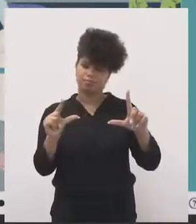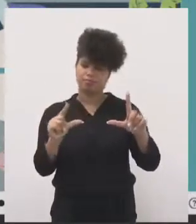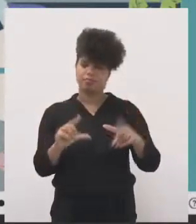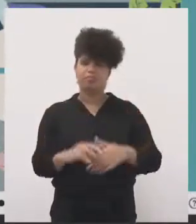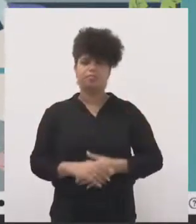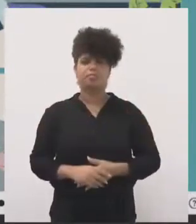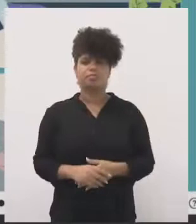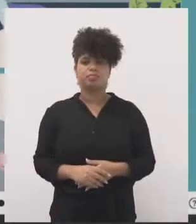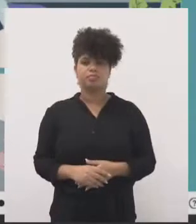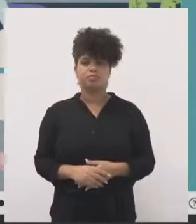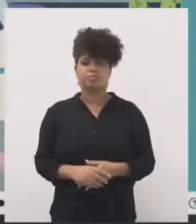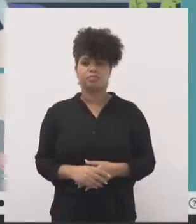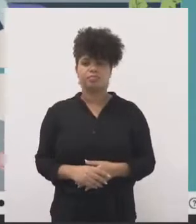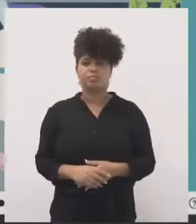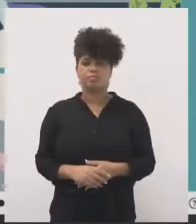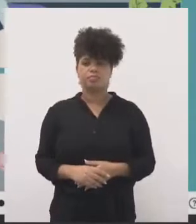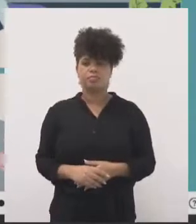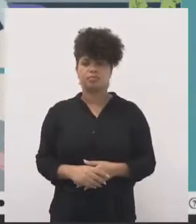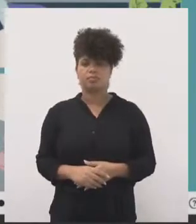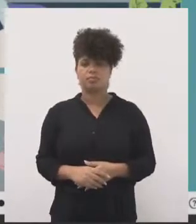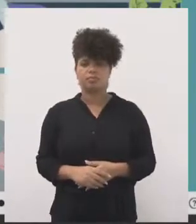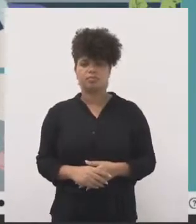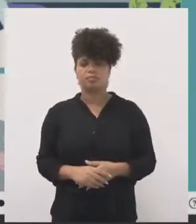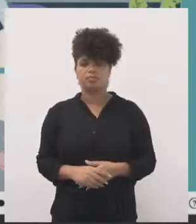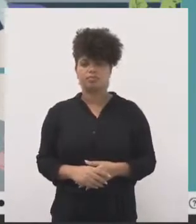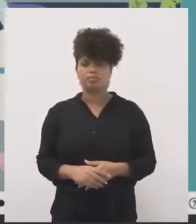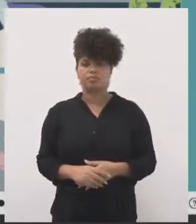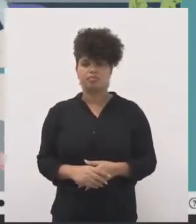simplesmente reposicioná-lo aqui na minha tela.